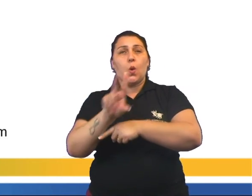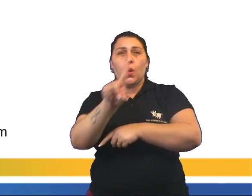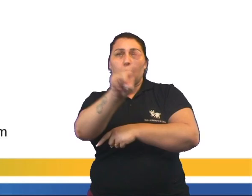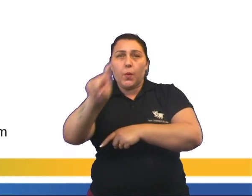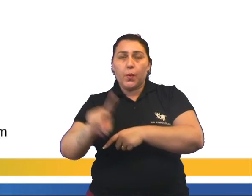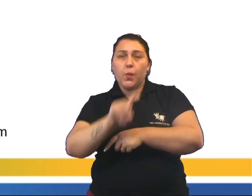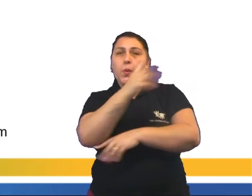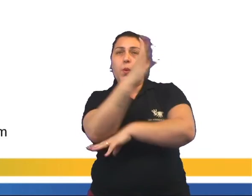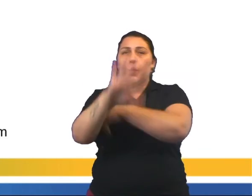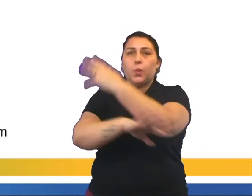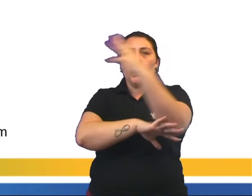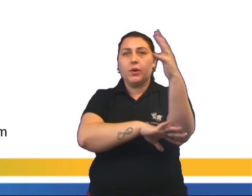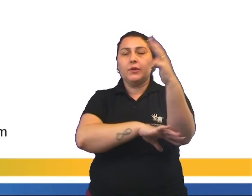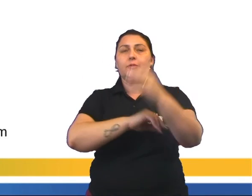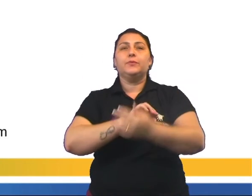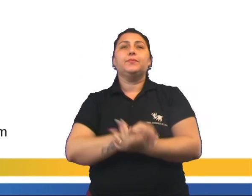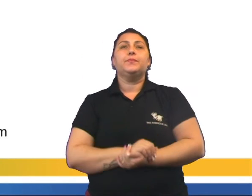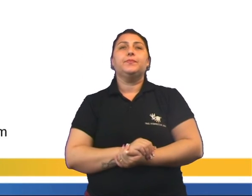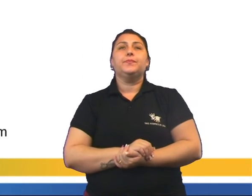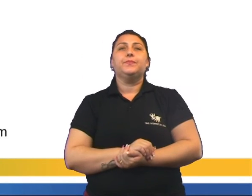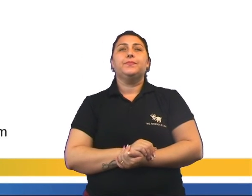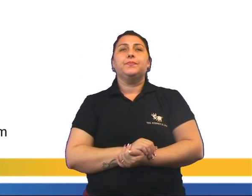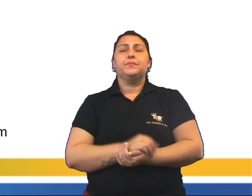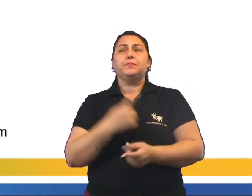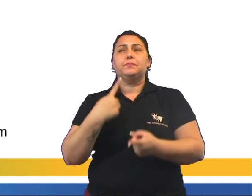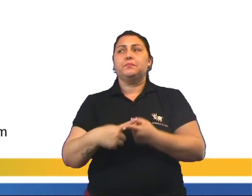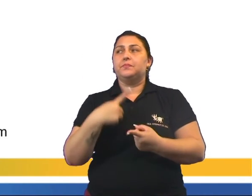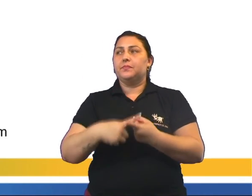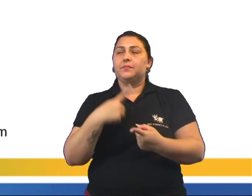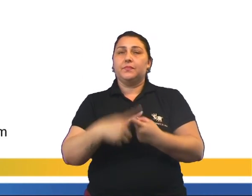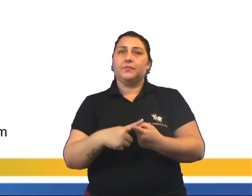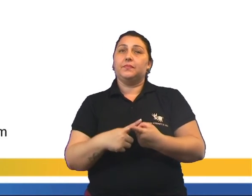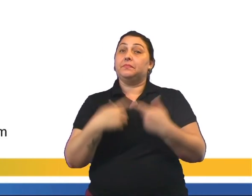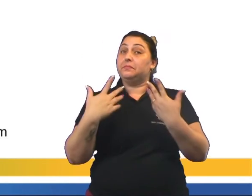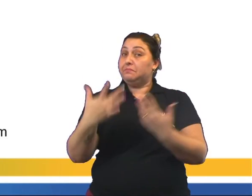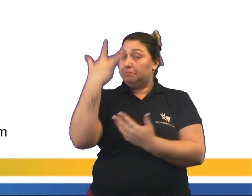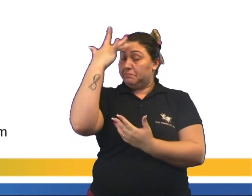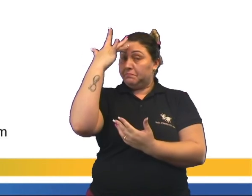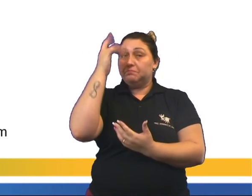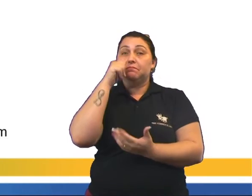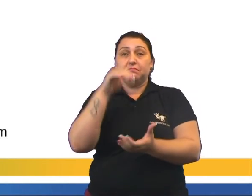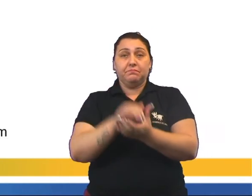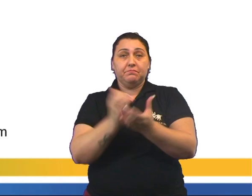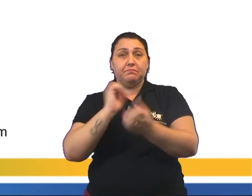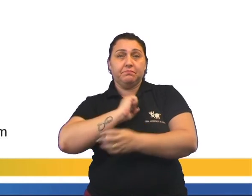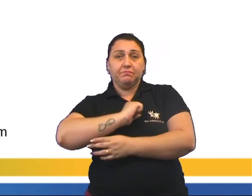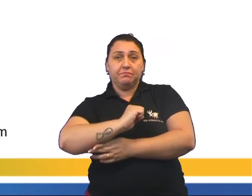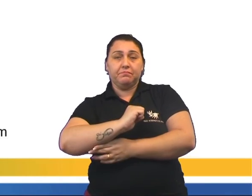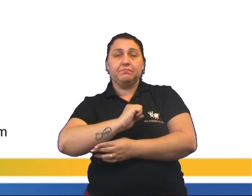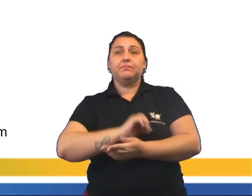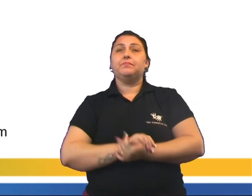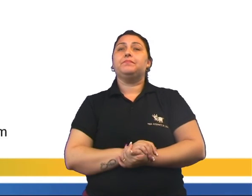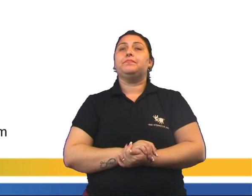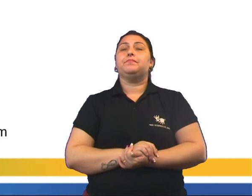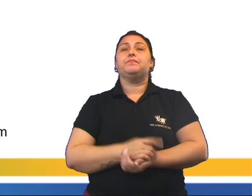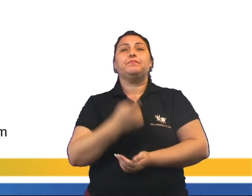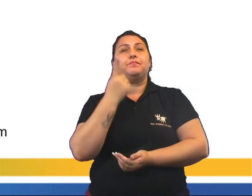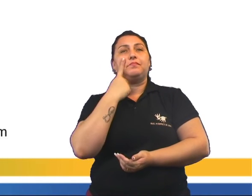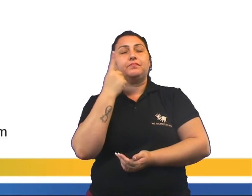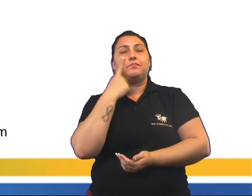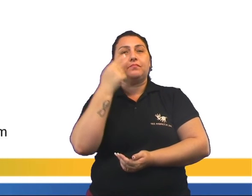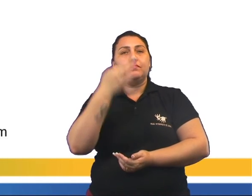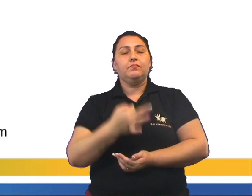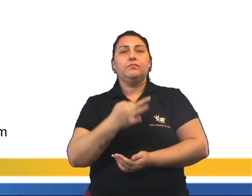E, uso de agrotóxico nas plantações. Por que será que esse cara achou que a mulher dele queria matá-lo? Vamos para a